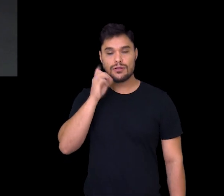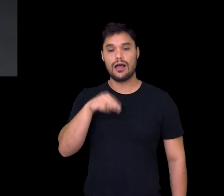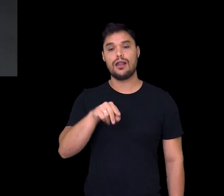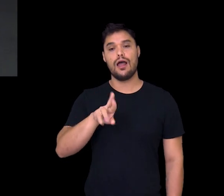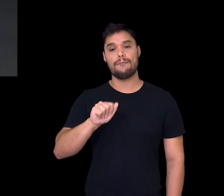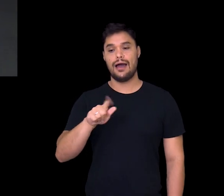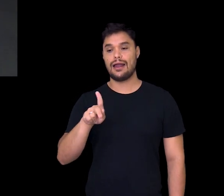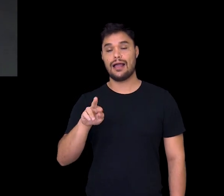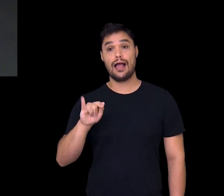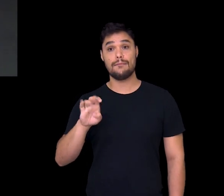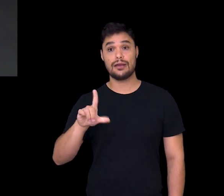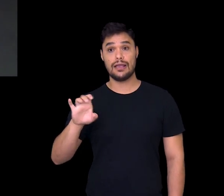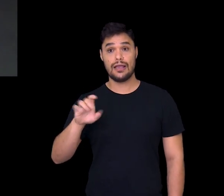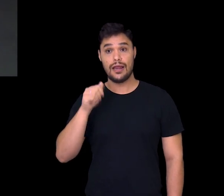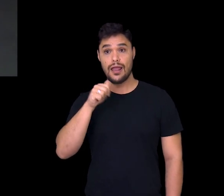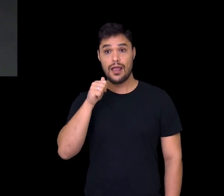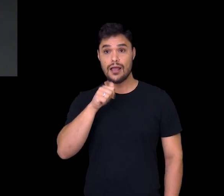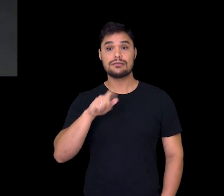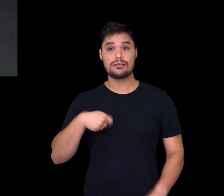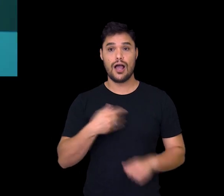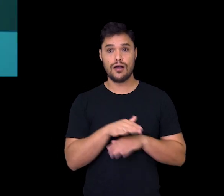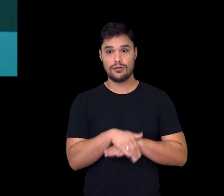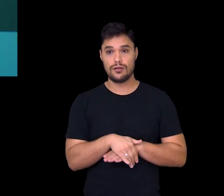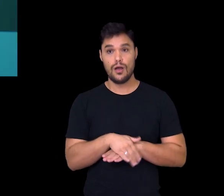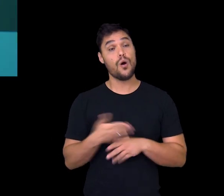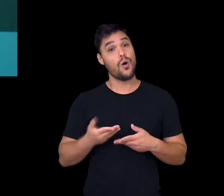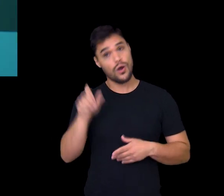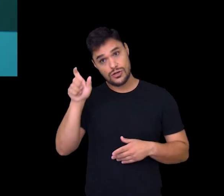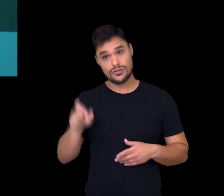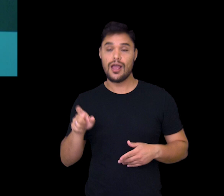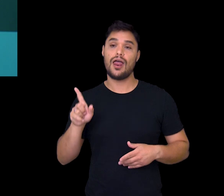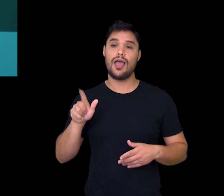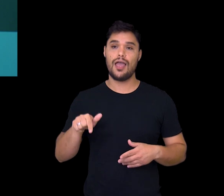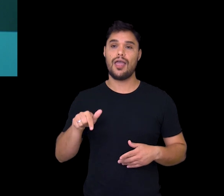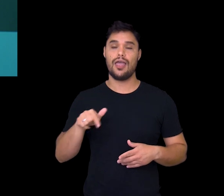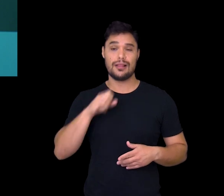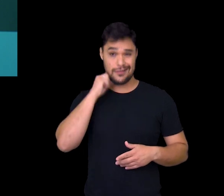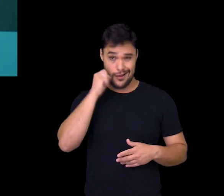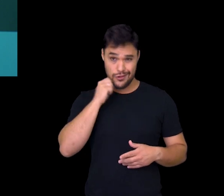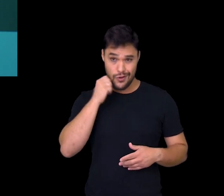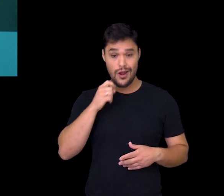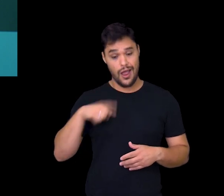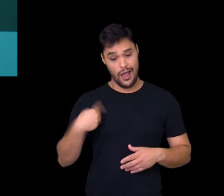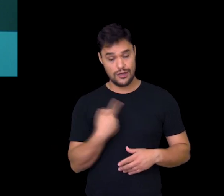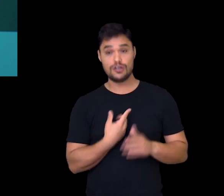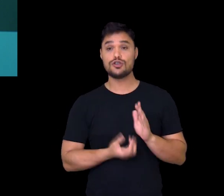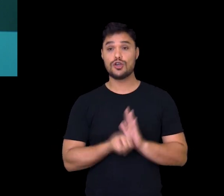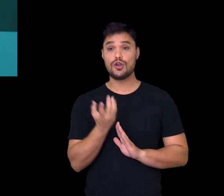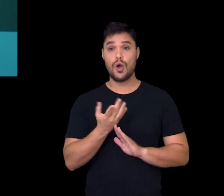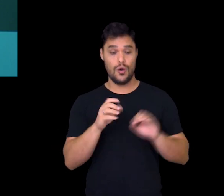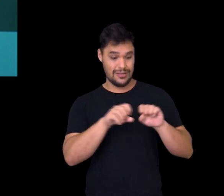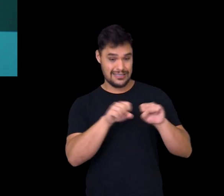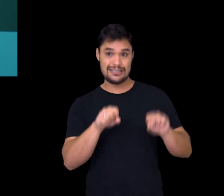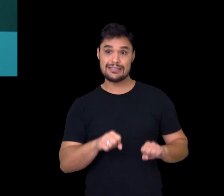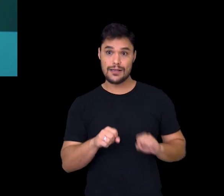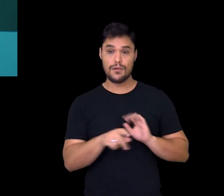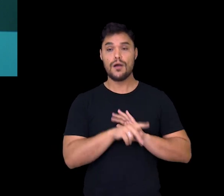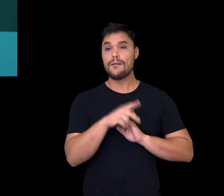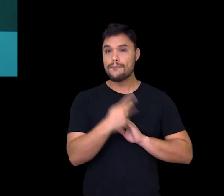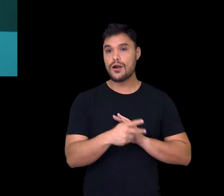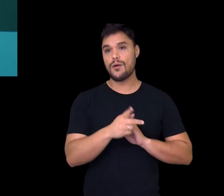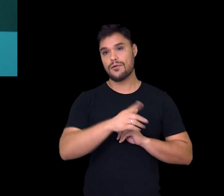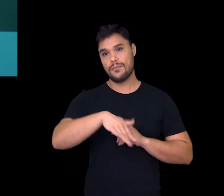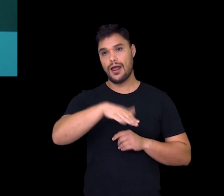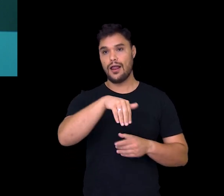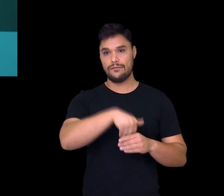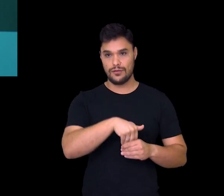brilhante, simpaticíssima, hoje senadora, e foi desenvolvido para ela, inclusive, um sistema específico de votação. Todos